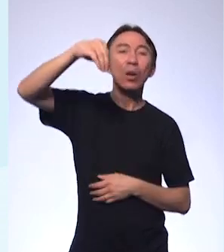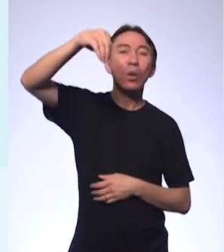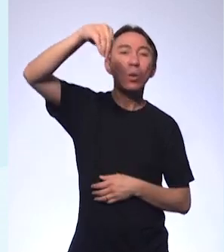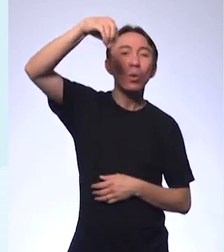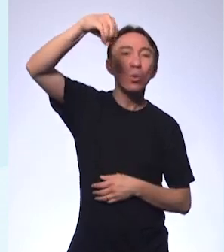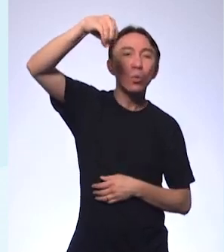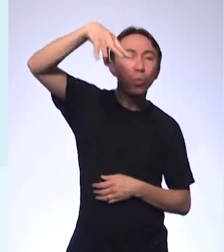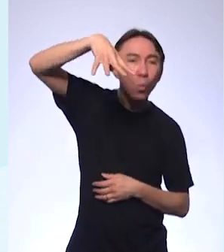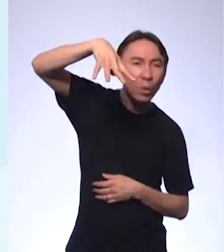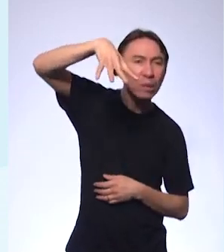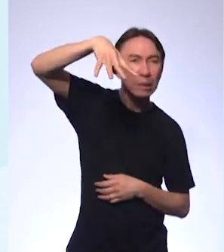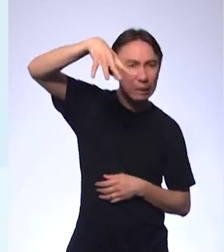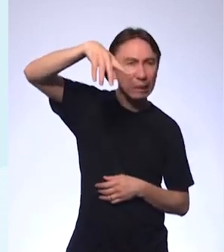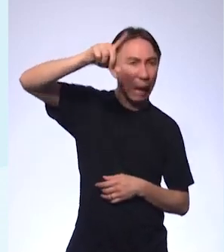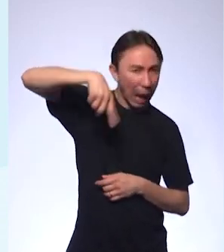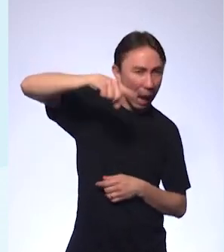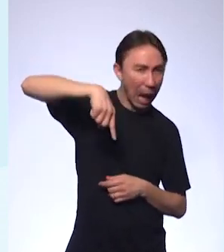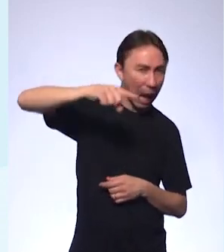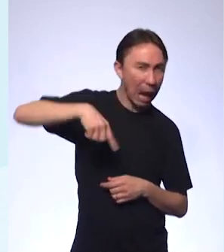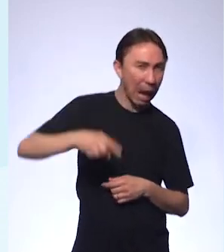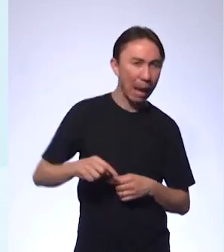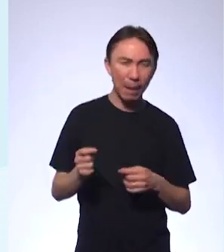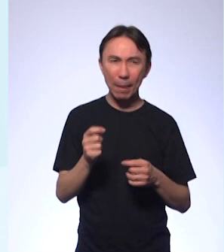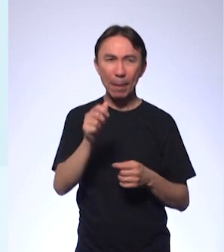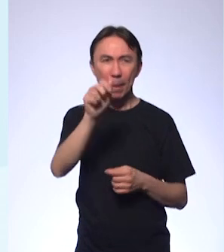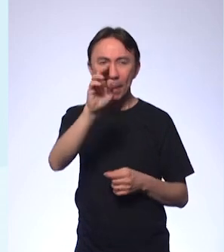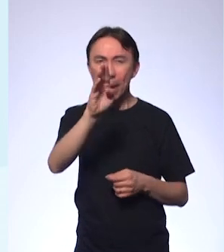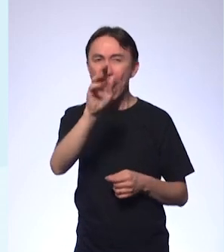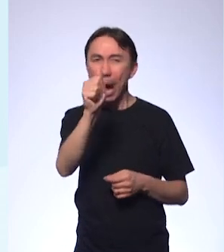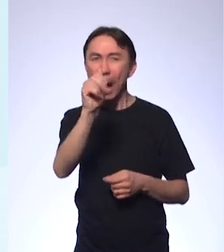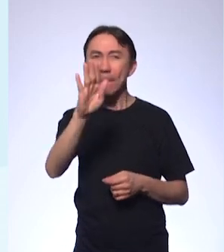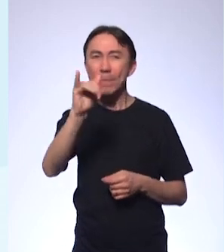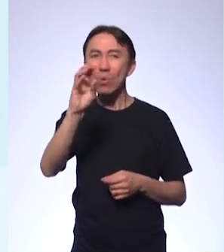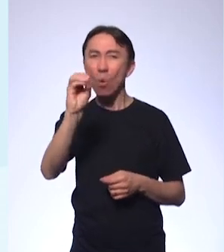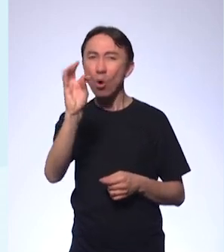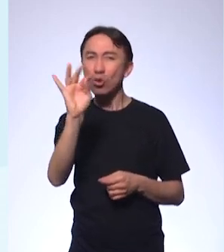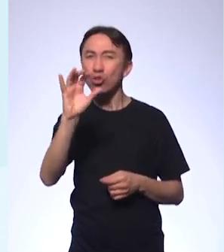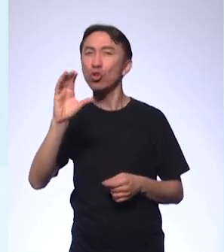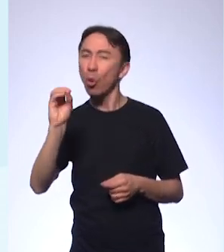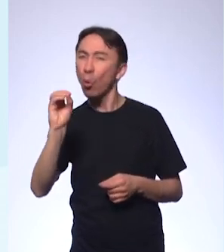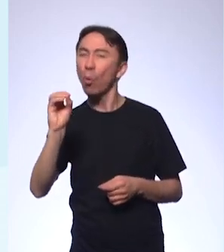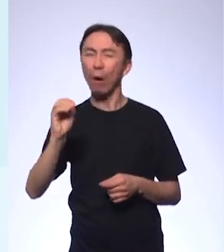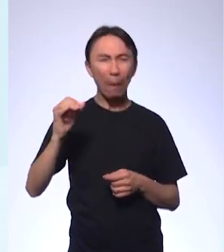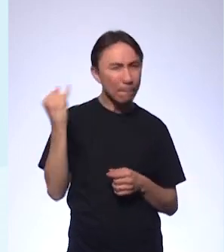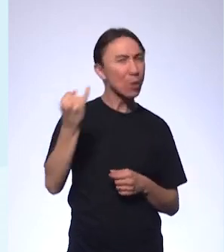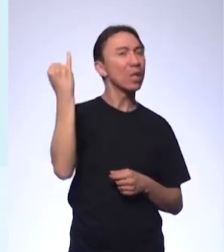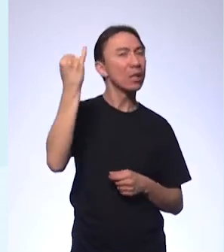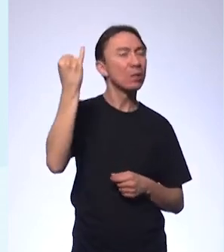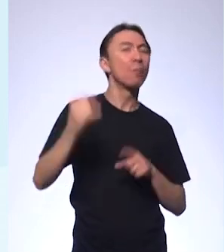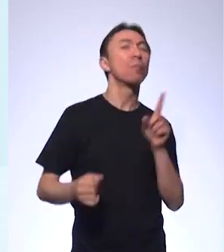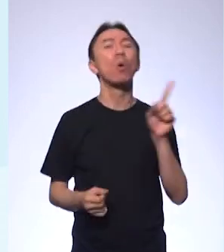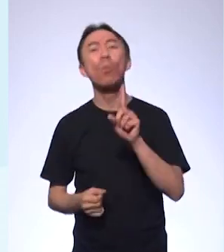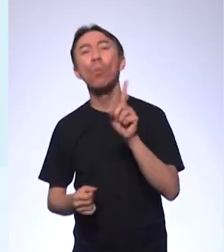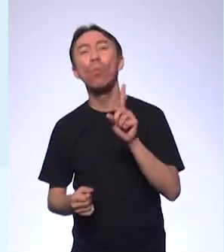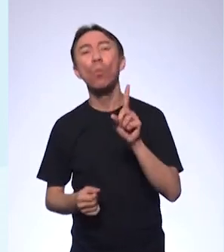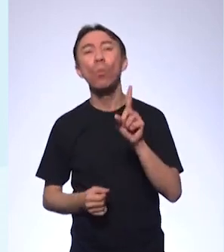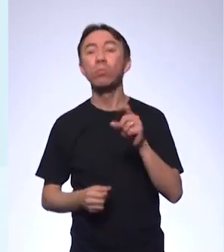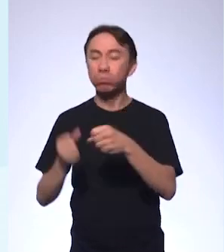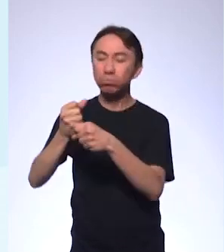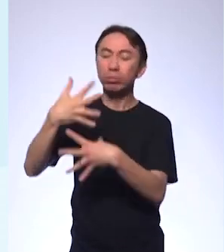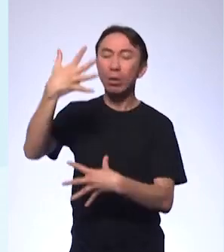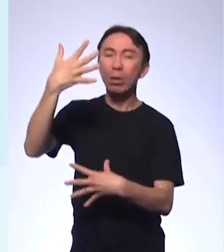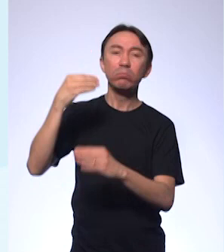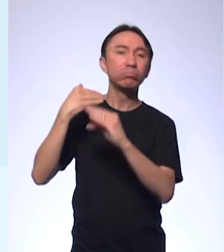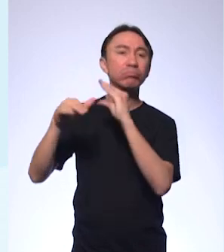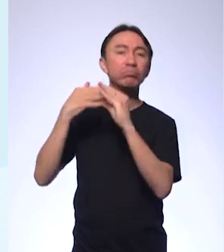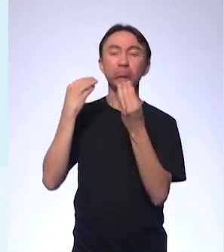fator abiótico importante? Comente no chat por que a luminosidade é um fator abiótico importante, se você considera